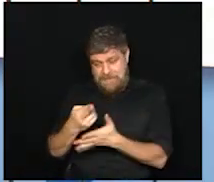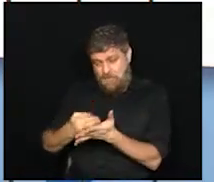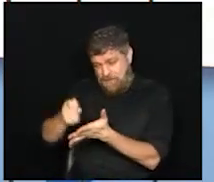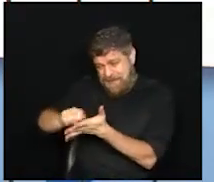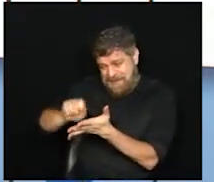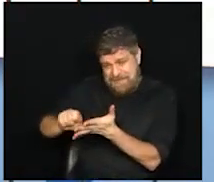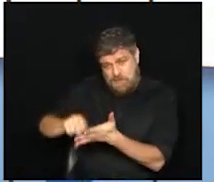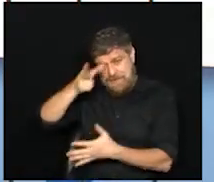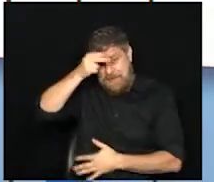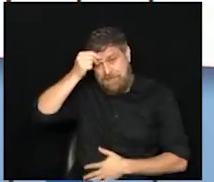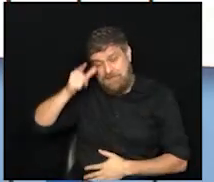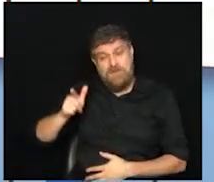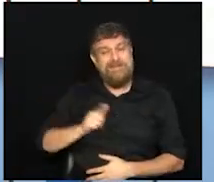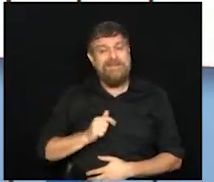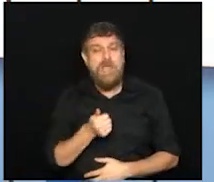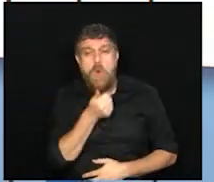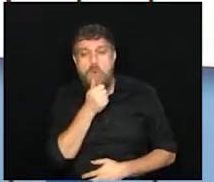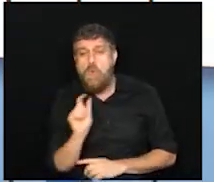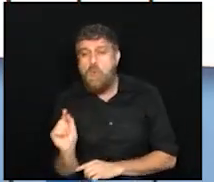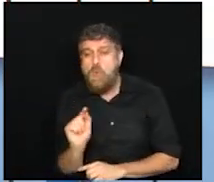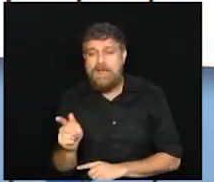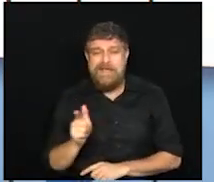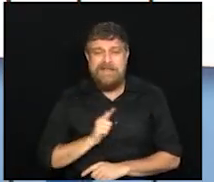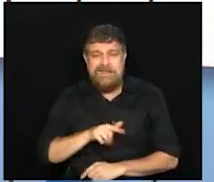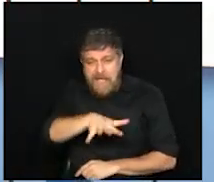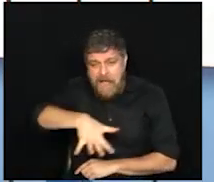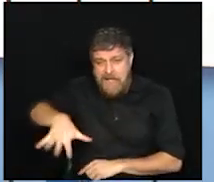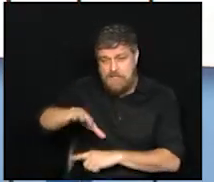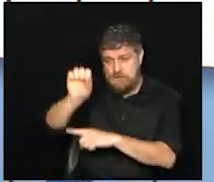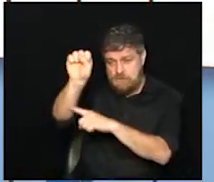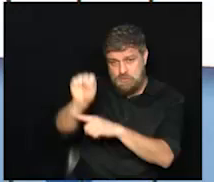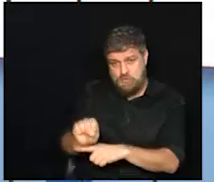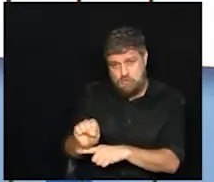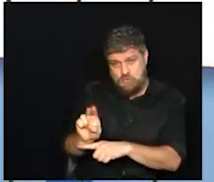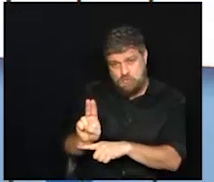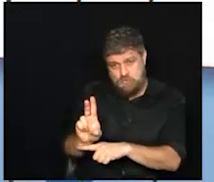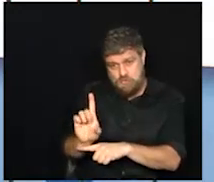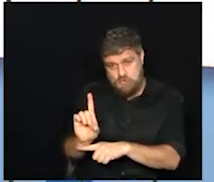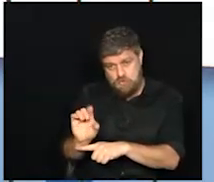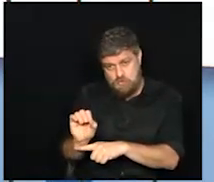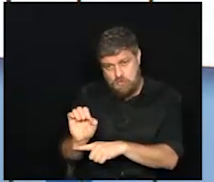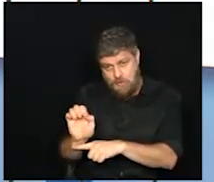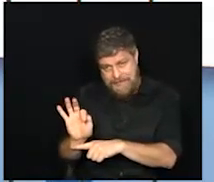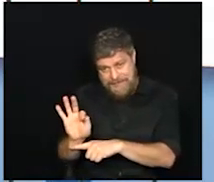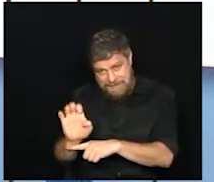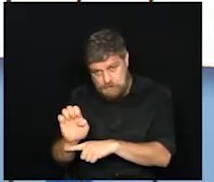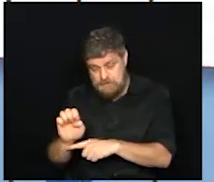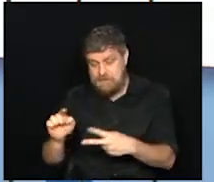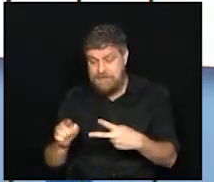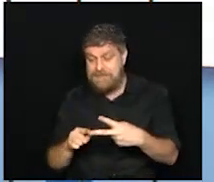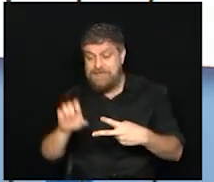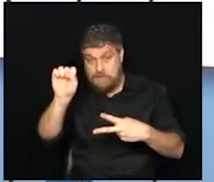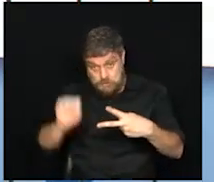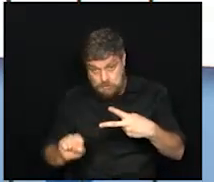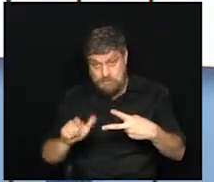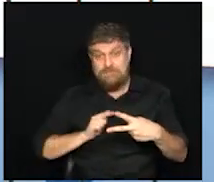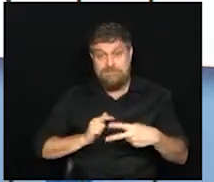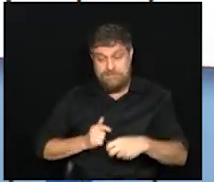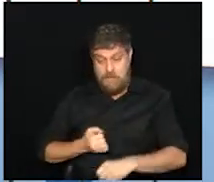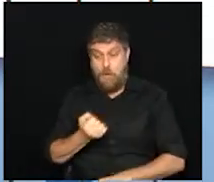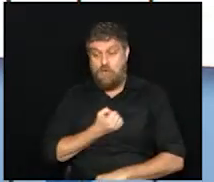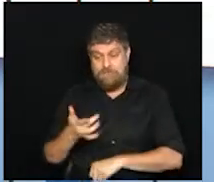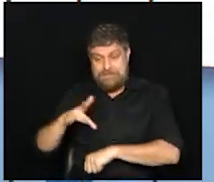da Prefeitura, nós temos ainda as regiões Sudoeste e Sul, que tem mais casos confirmados da dengue,